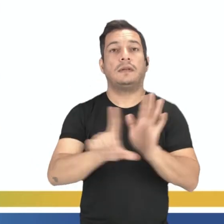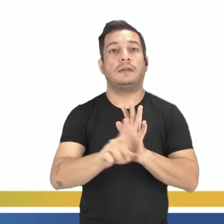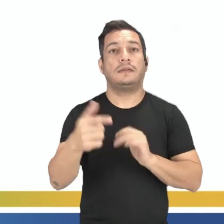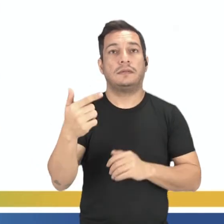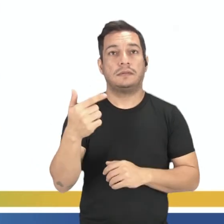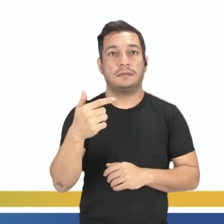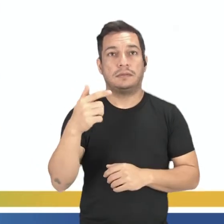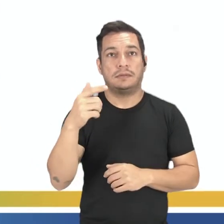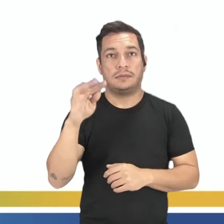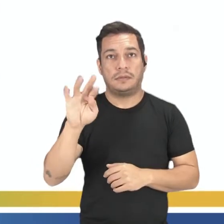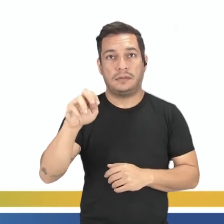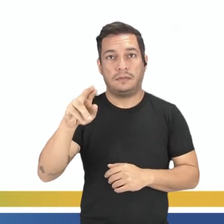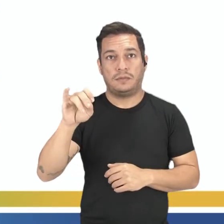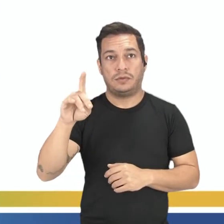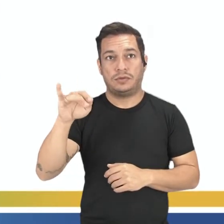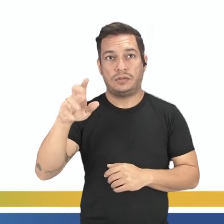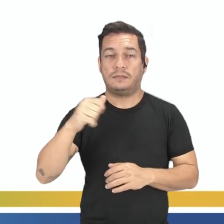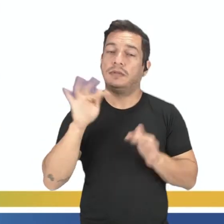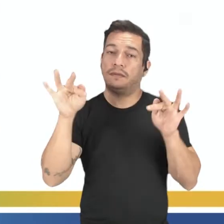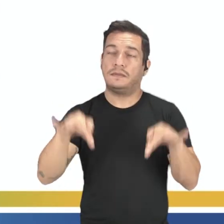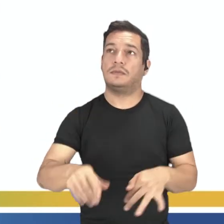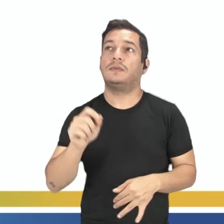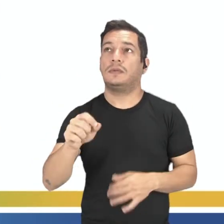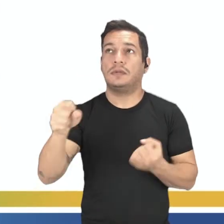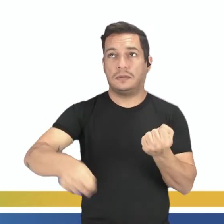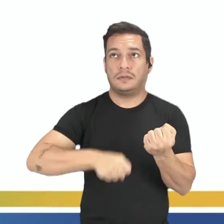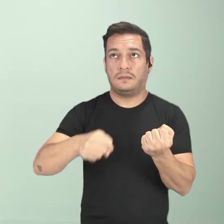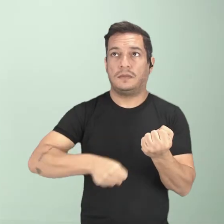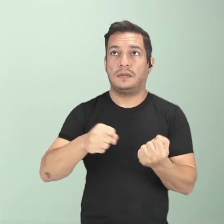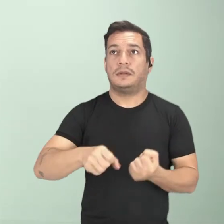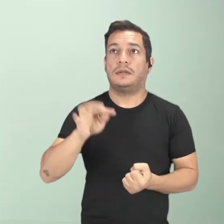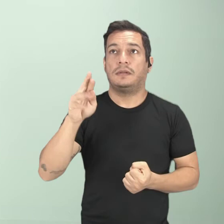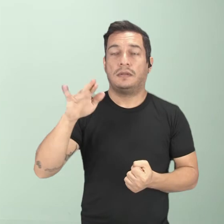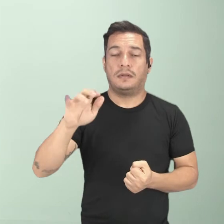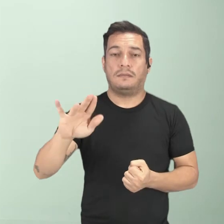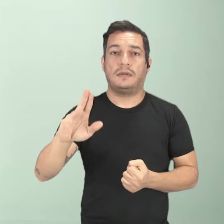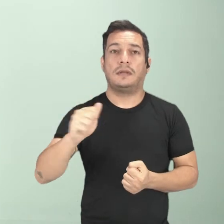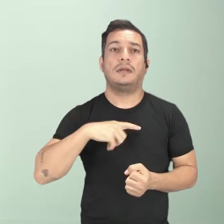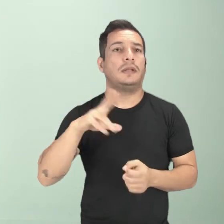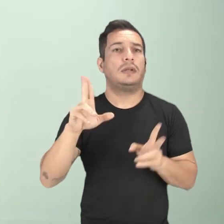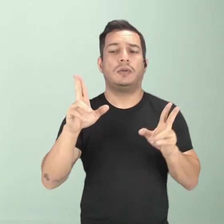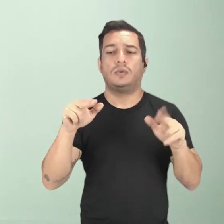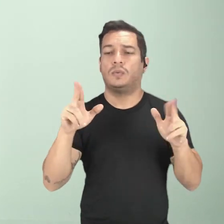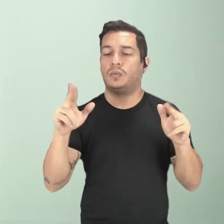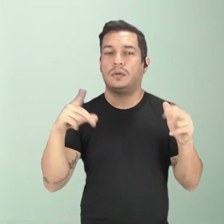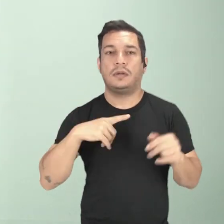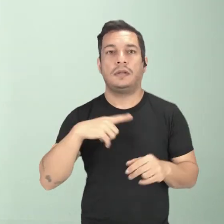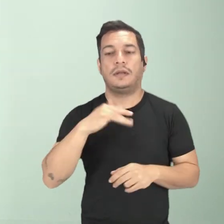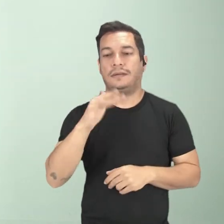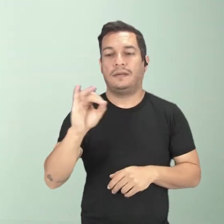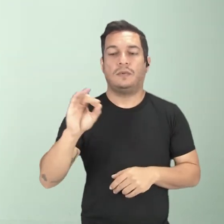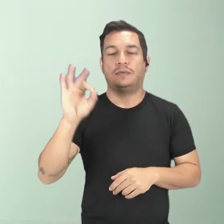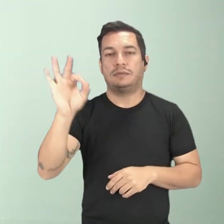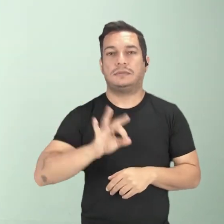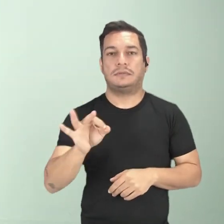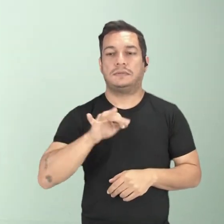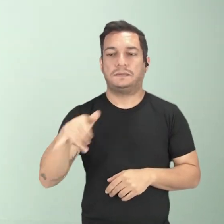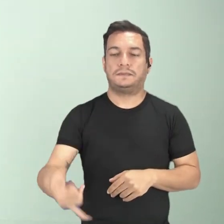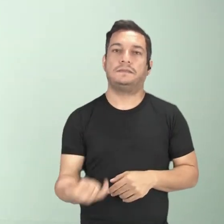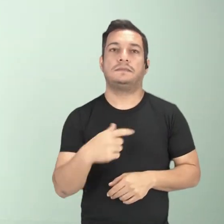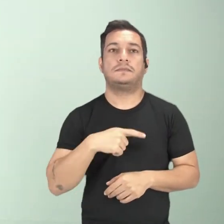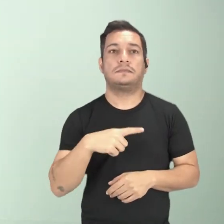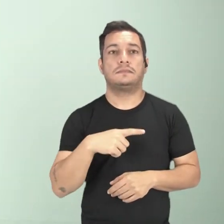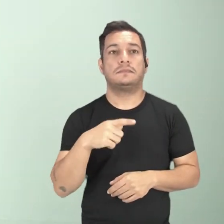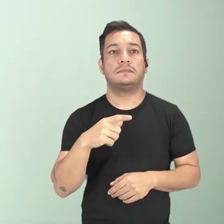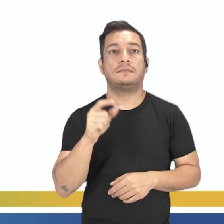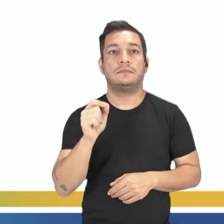Então, o que a gente conclui? Que uma máquina térmica ela nunca vai ter 100% de rendimento. E tem outra afirmação